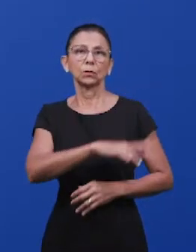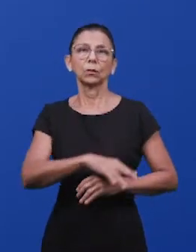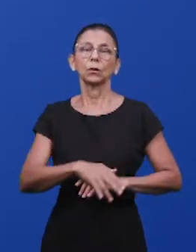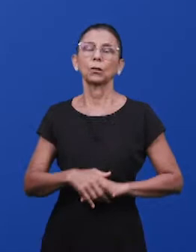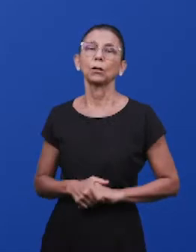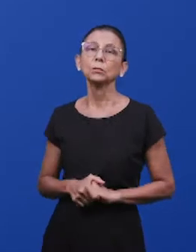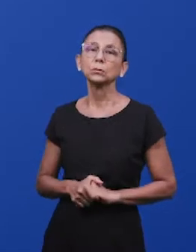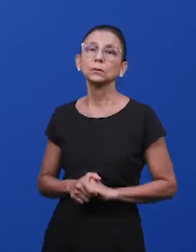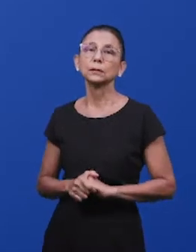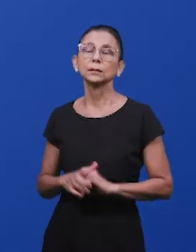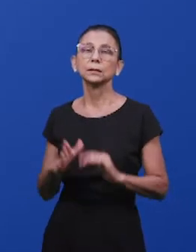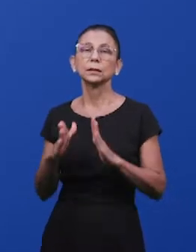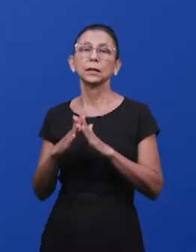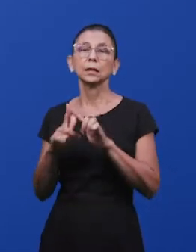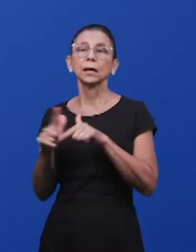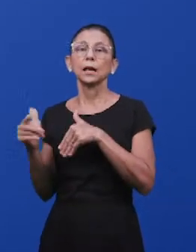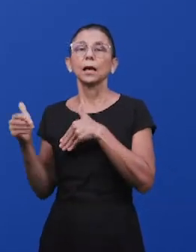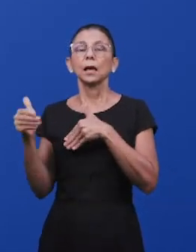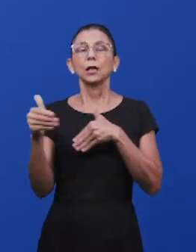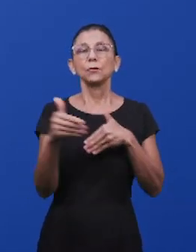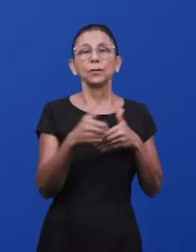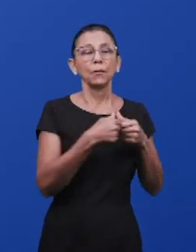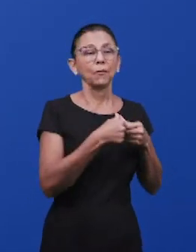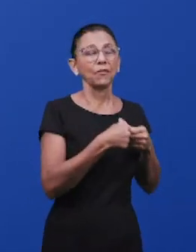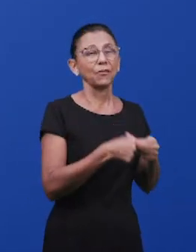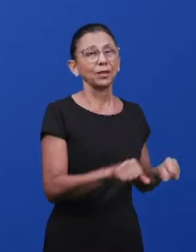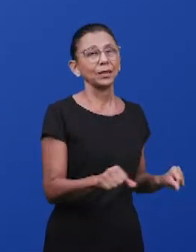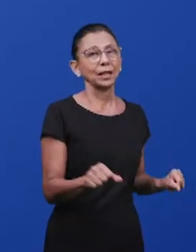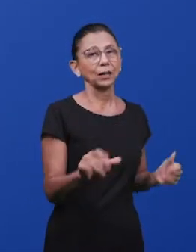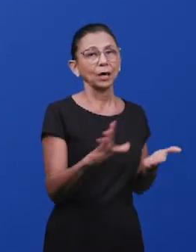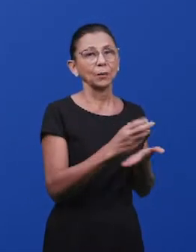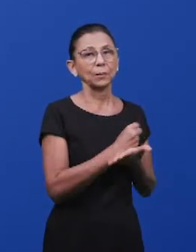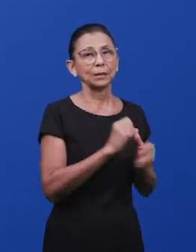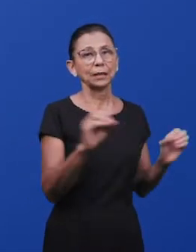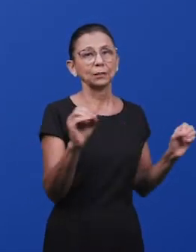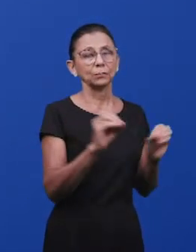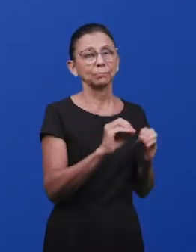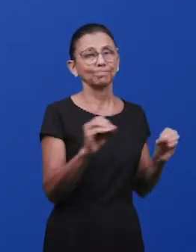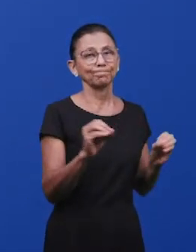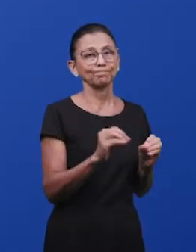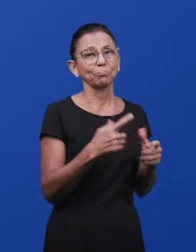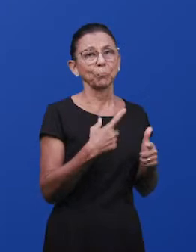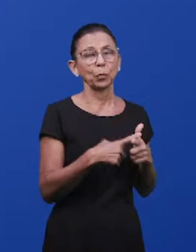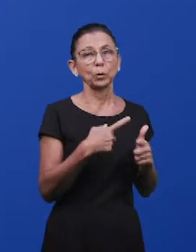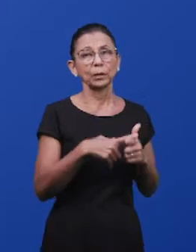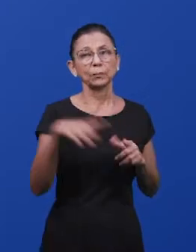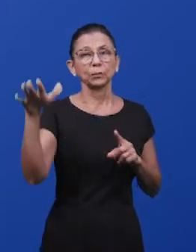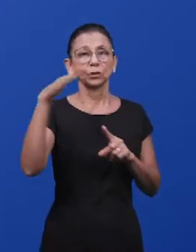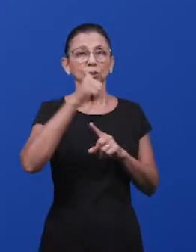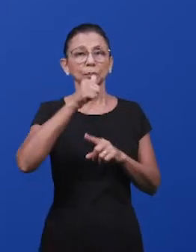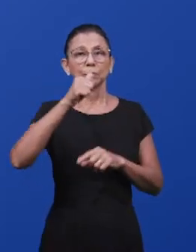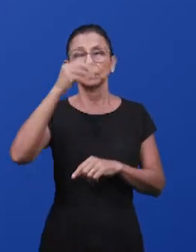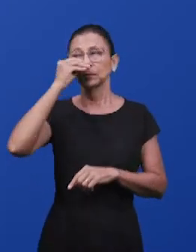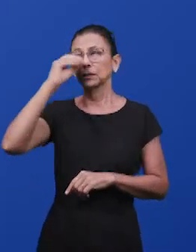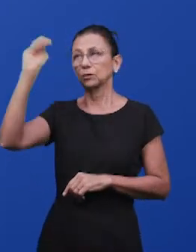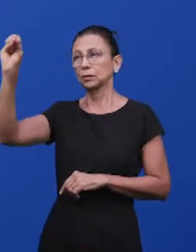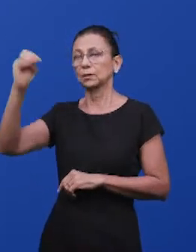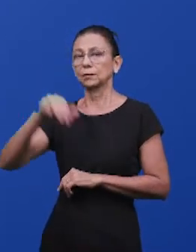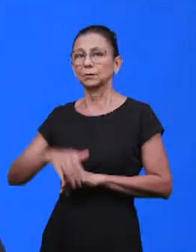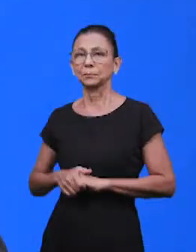igreja infiel, que não foram arrebatados por rejeitarem o chamado. A todos a paz do Senhor